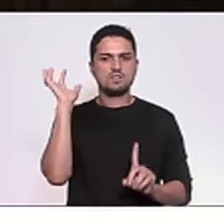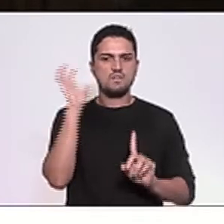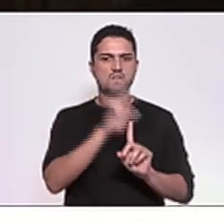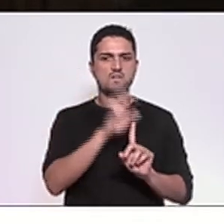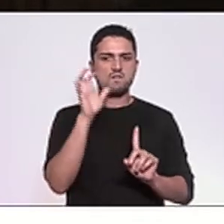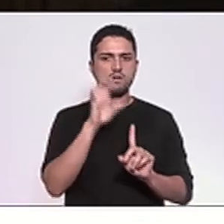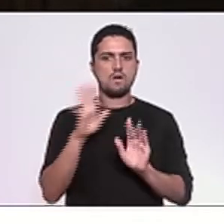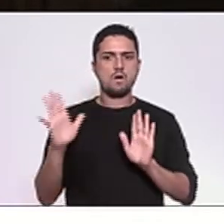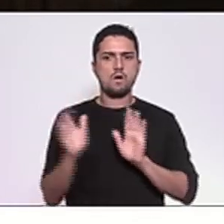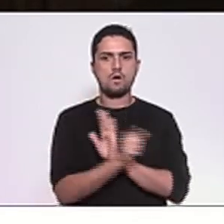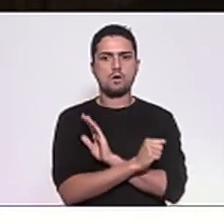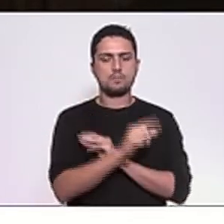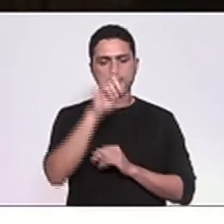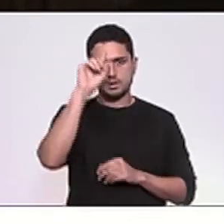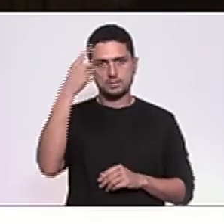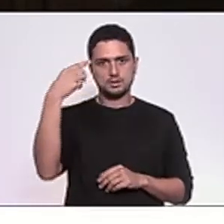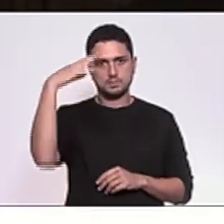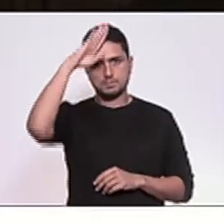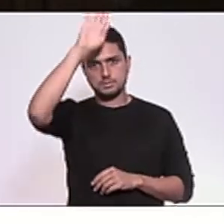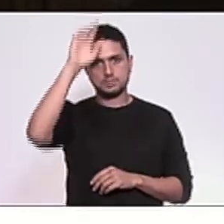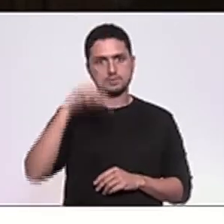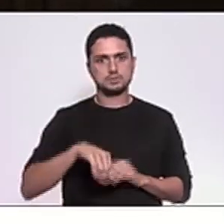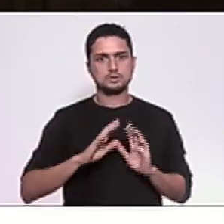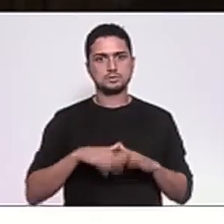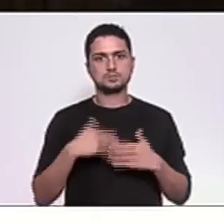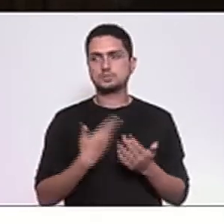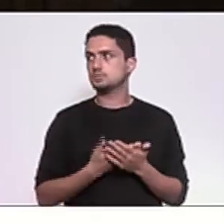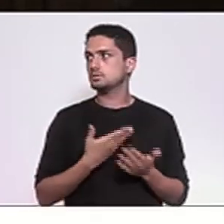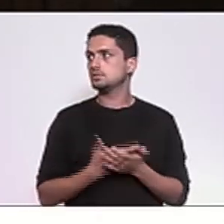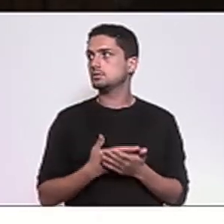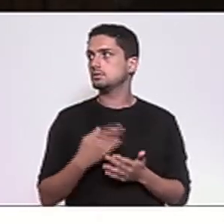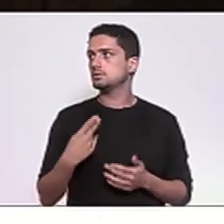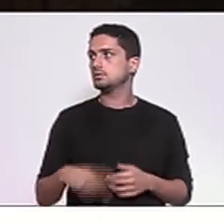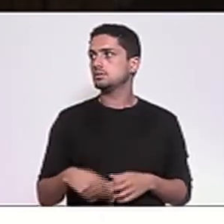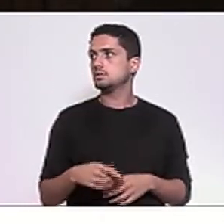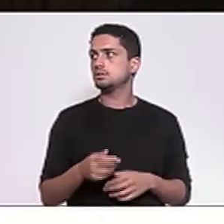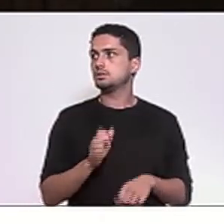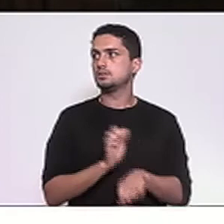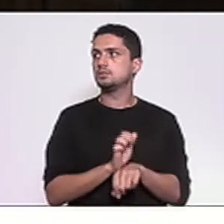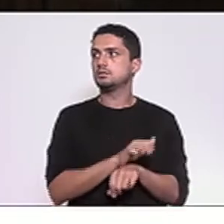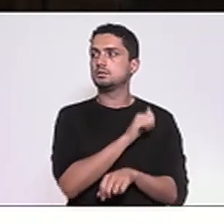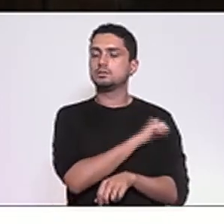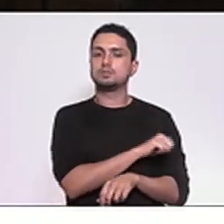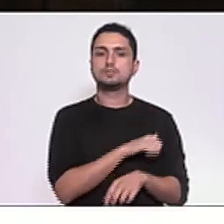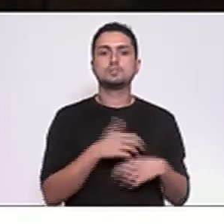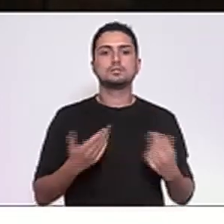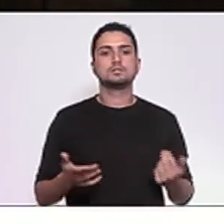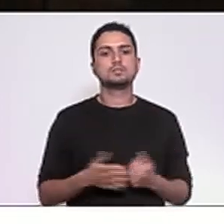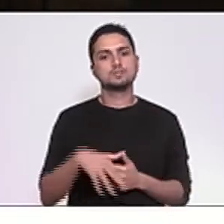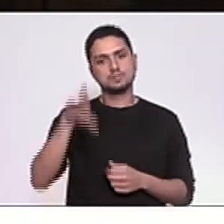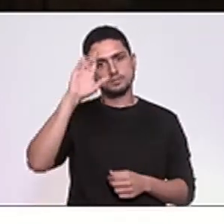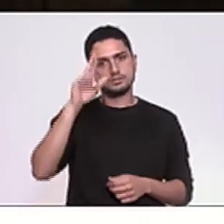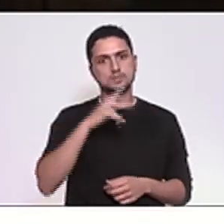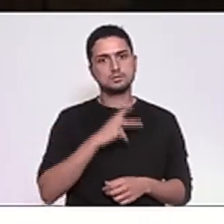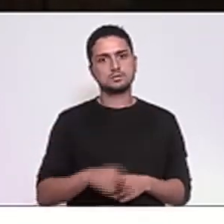a ideia de Jair Bolsonaro nas escolas do estado do Rio de Janeiro. Ou seja, senhora